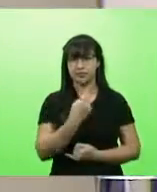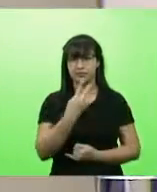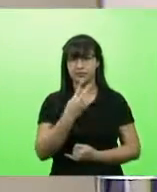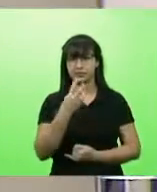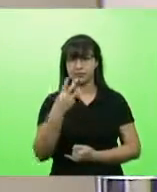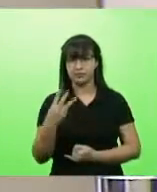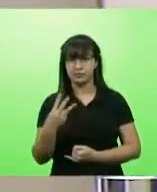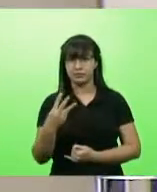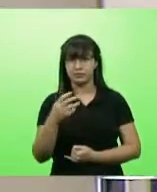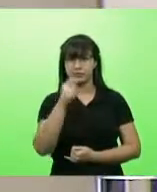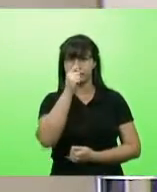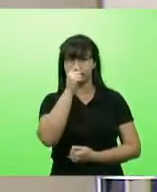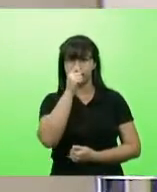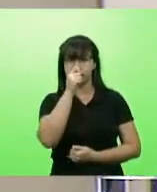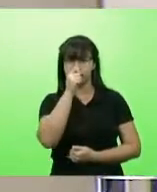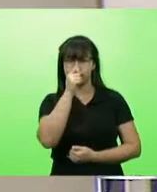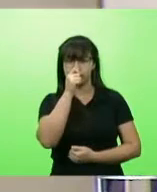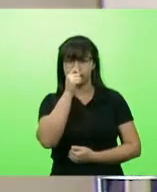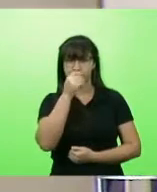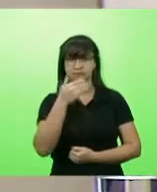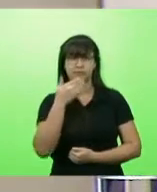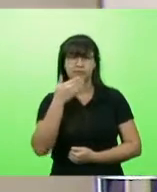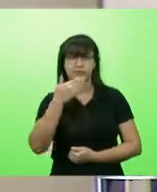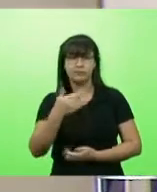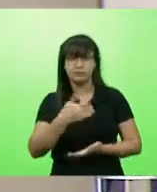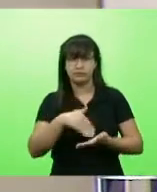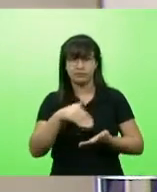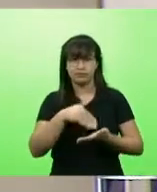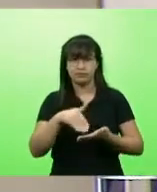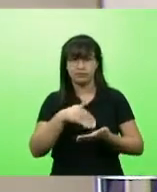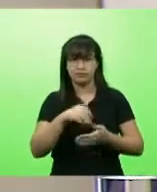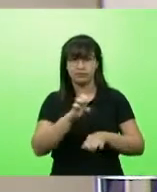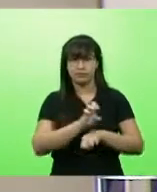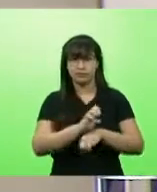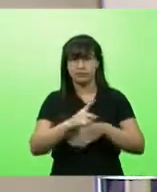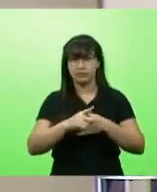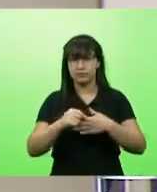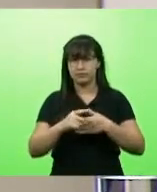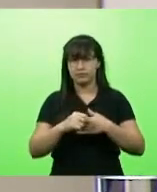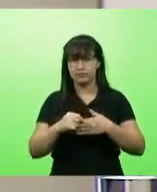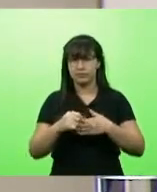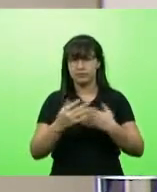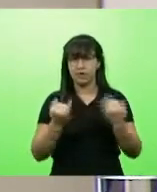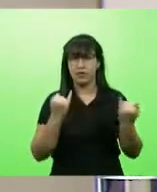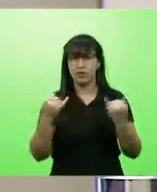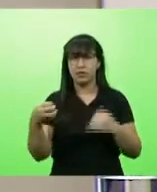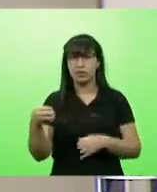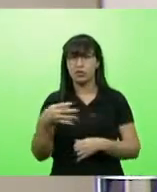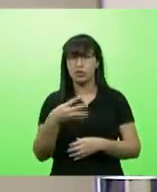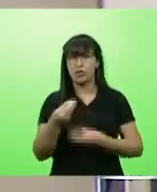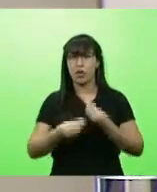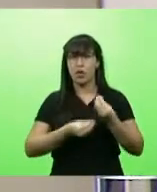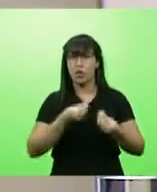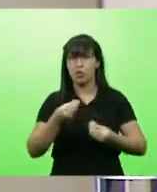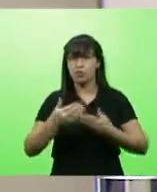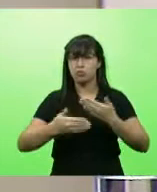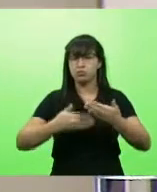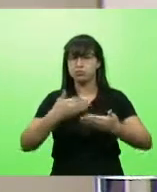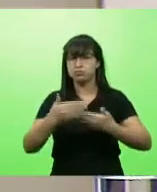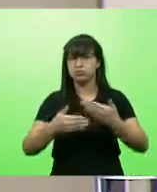autor deputado João Amin, solicitando ao secretário de Estado da Casa Civil informações atualizadas acerca do processo SES